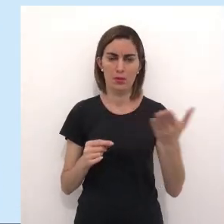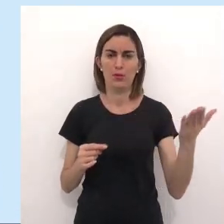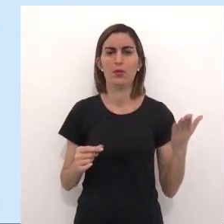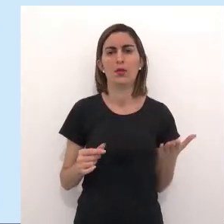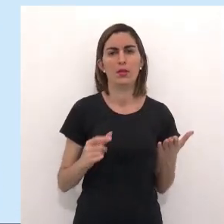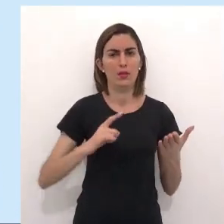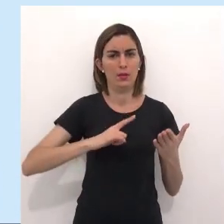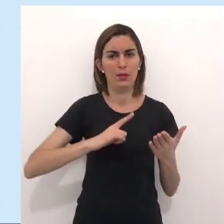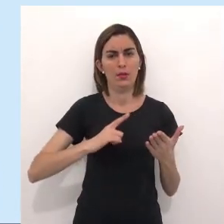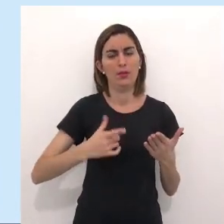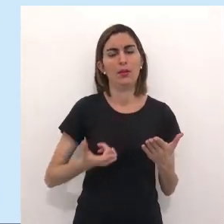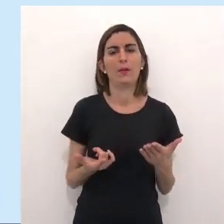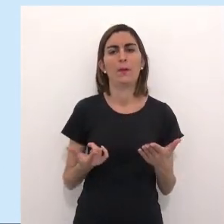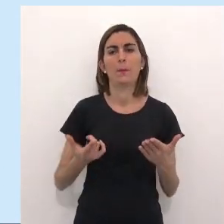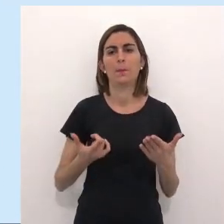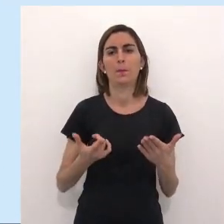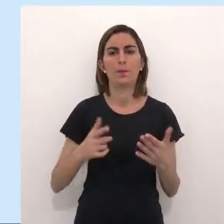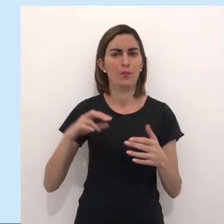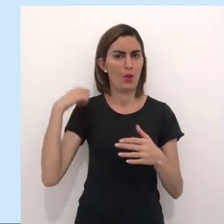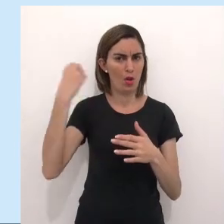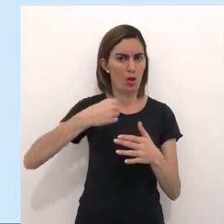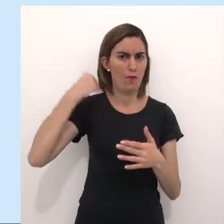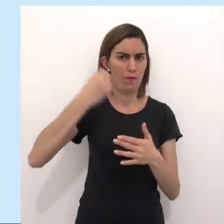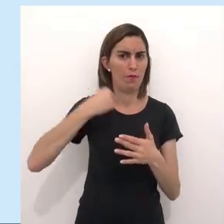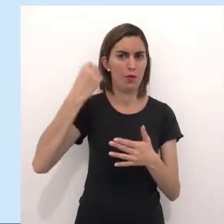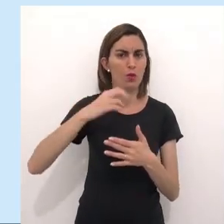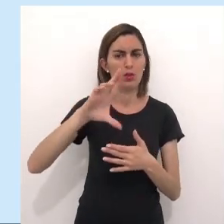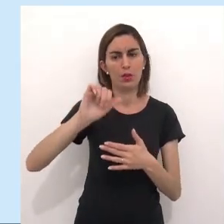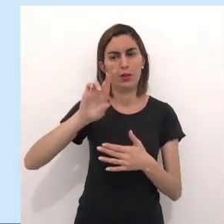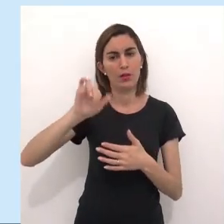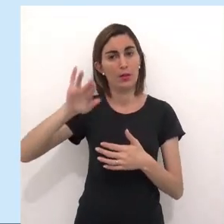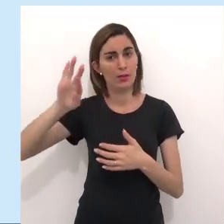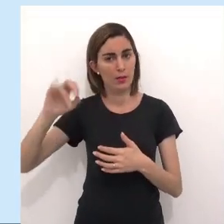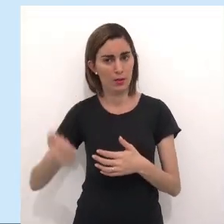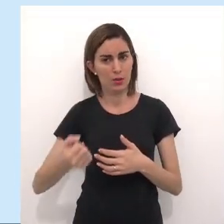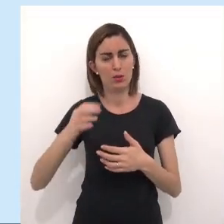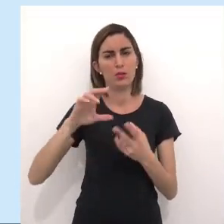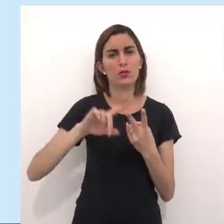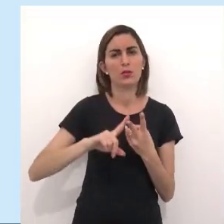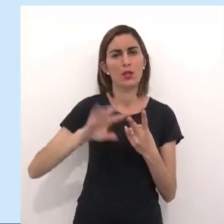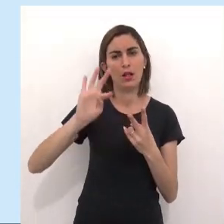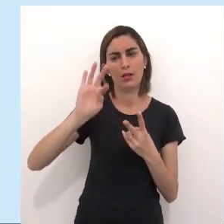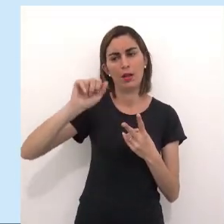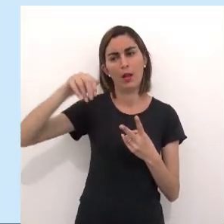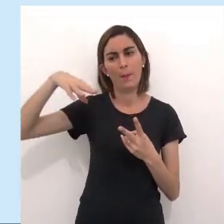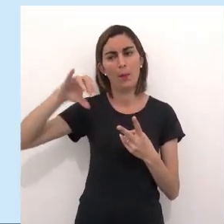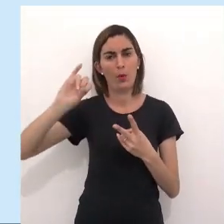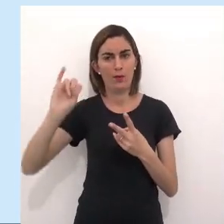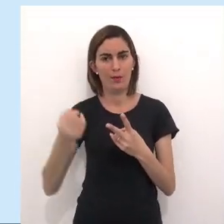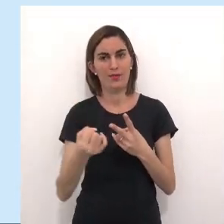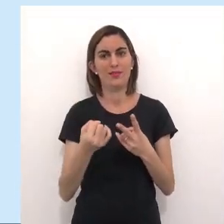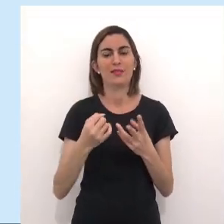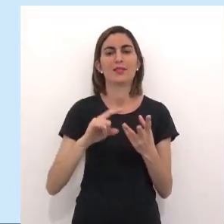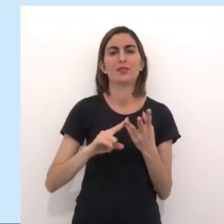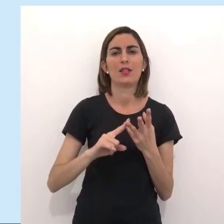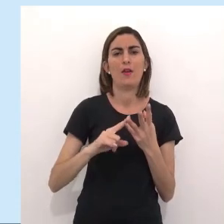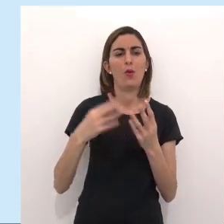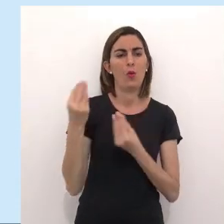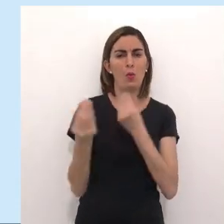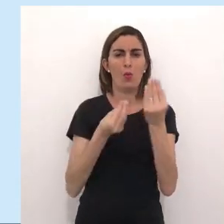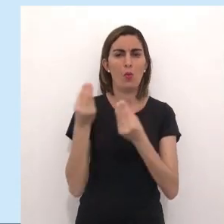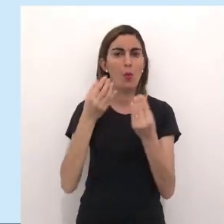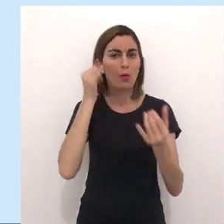questão da grande revolta dos Cariris, Confederação dos Tamoios, uma forma, na realidade,